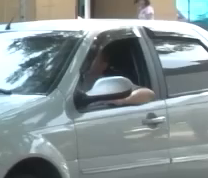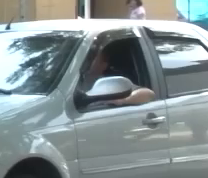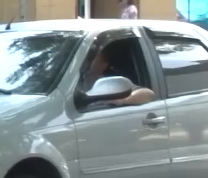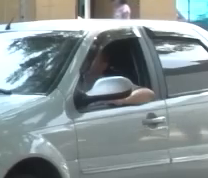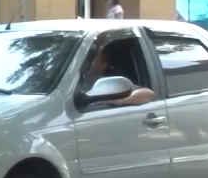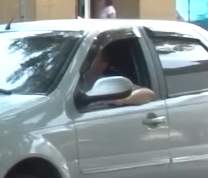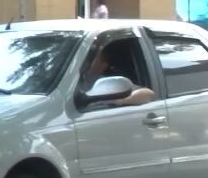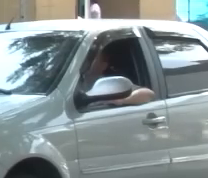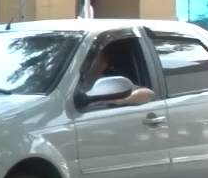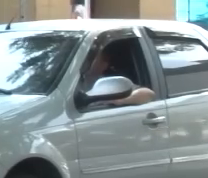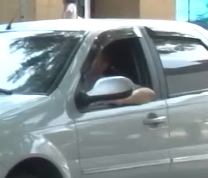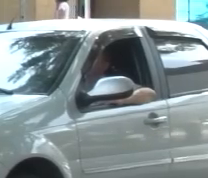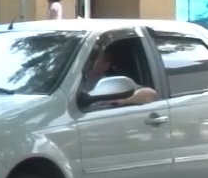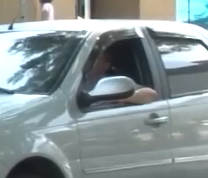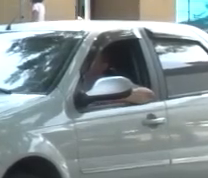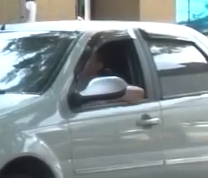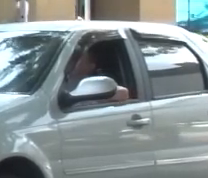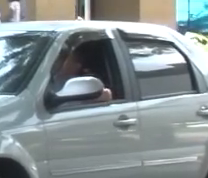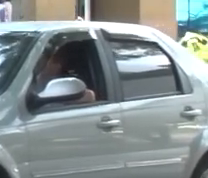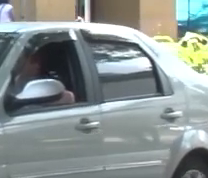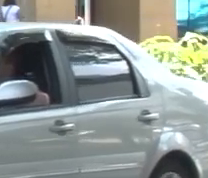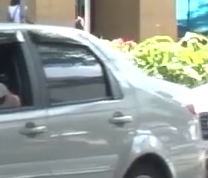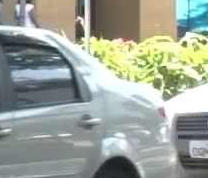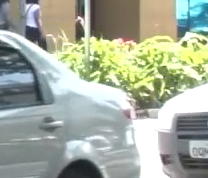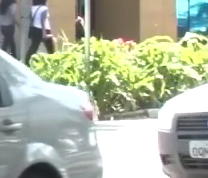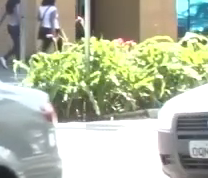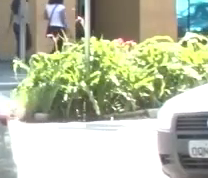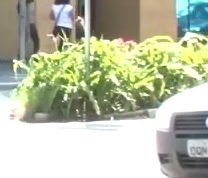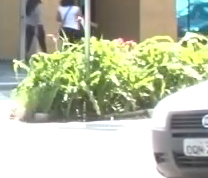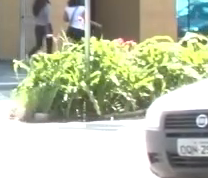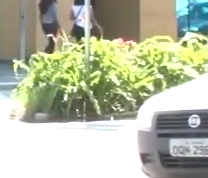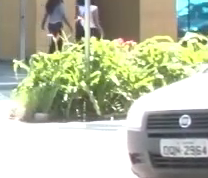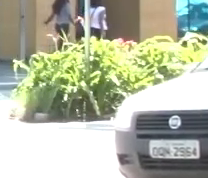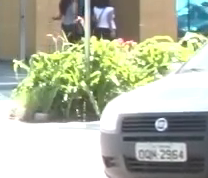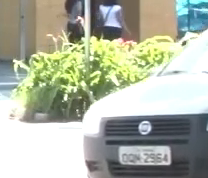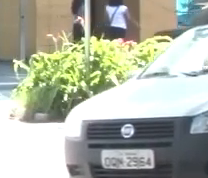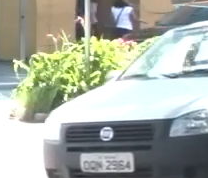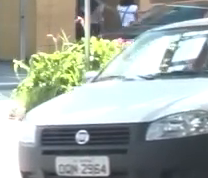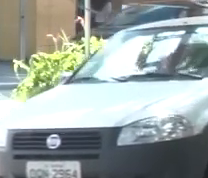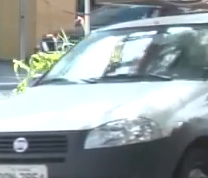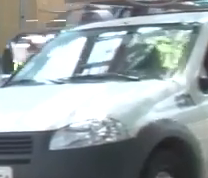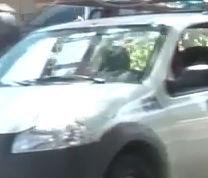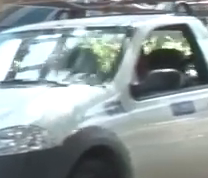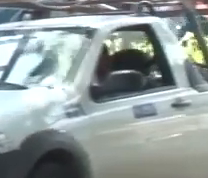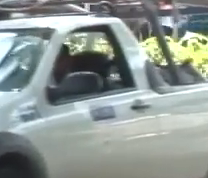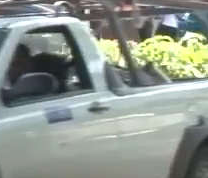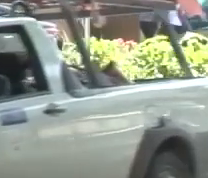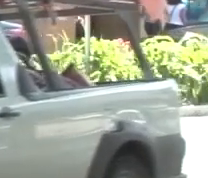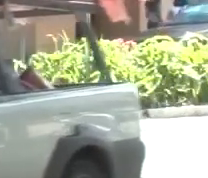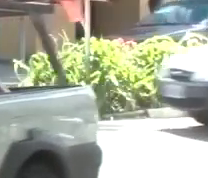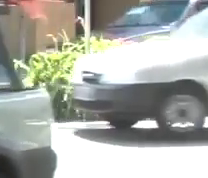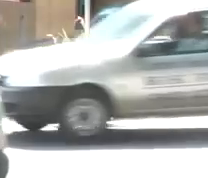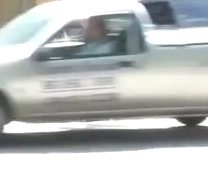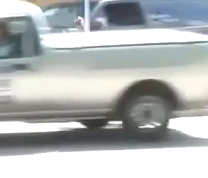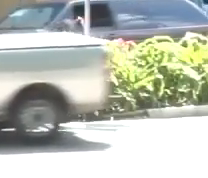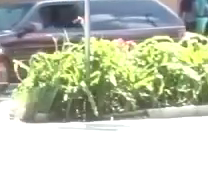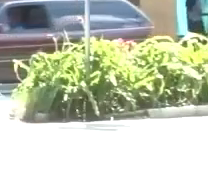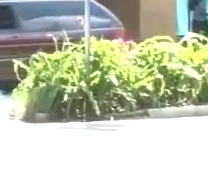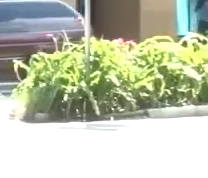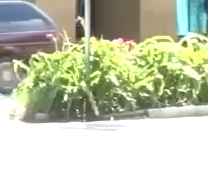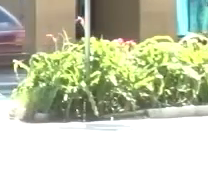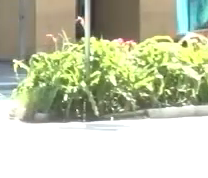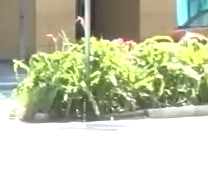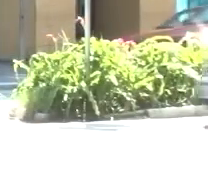e reuniões pela cidade, protocolar projetos, moções, indicações e requerimentos e, em